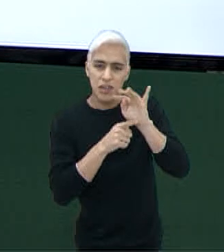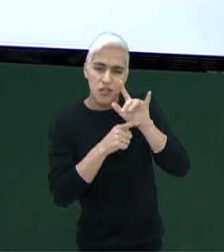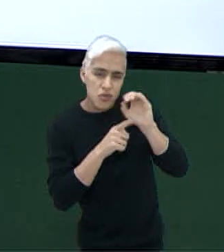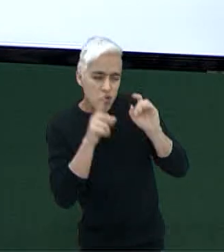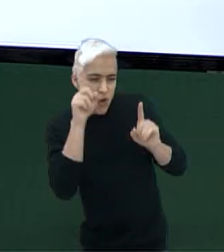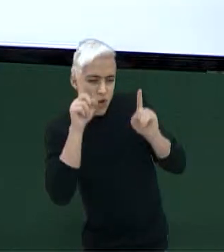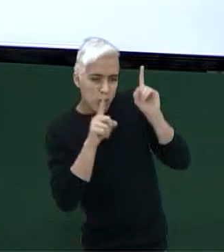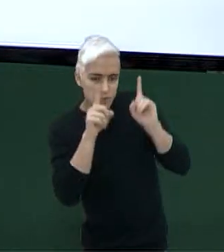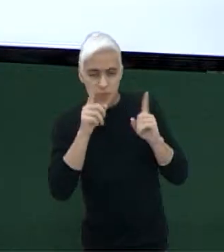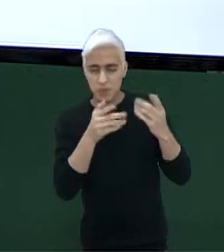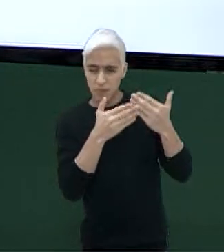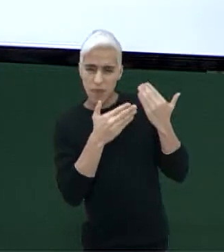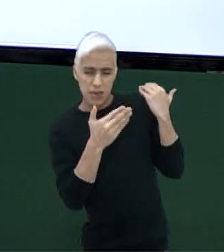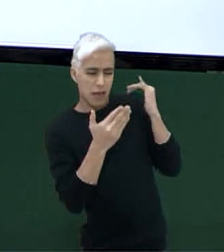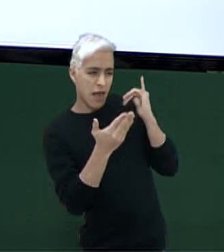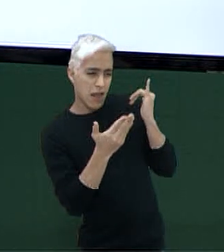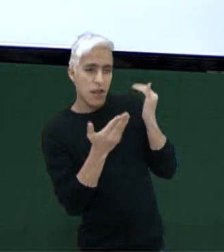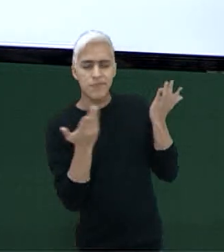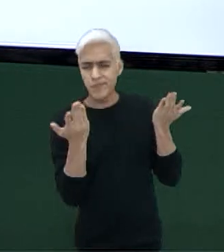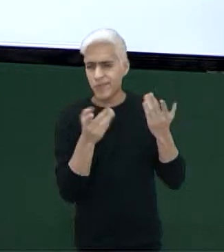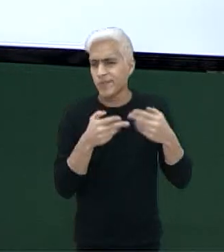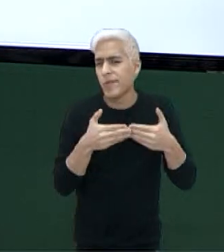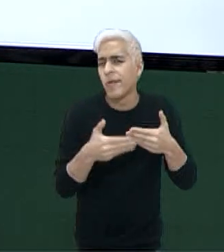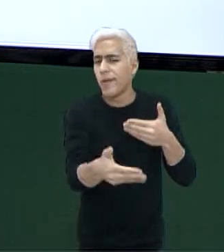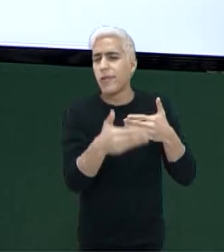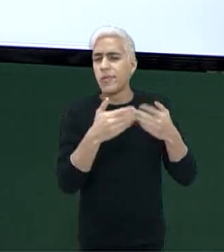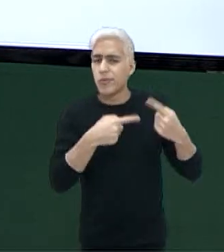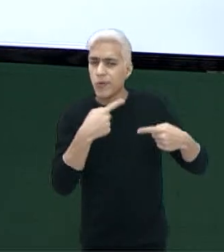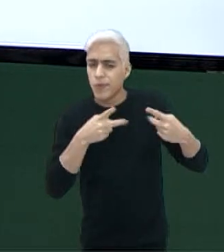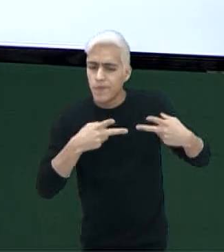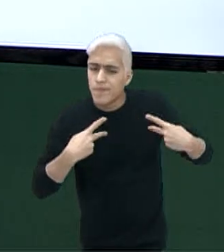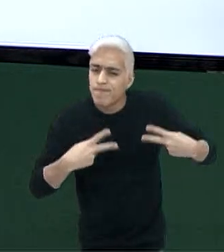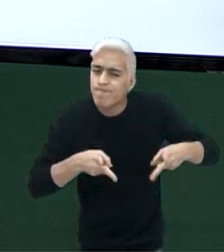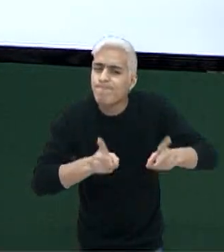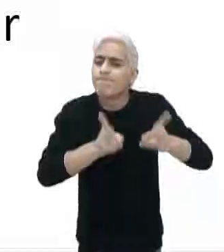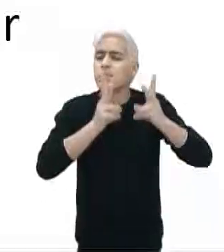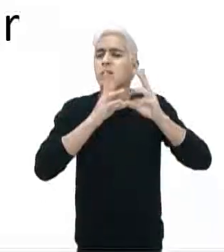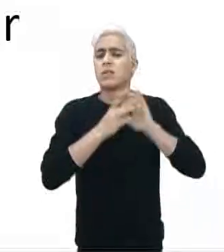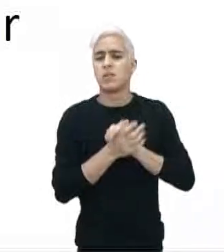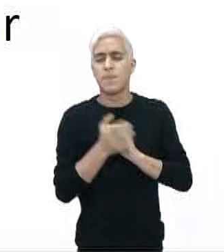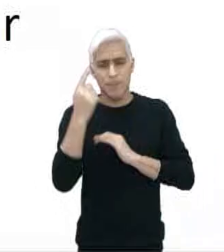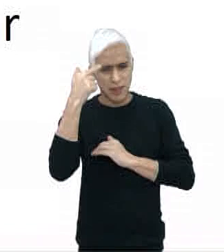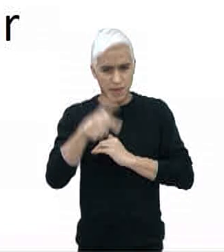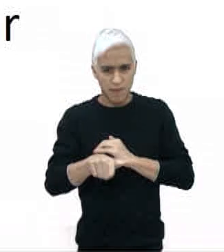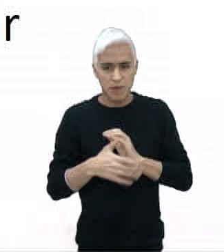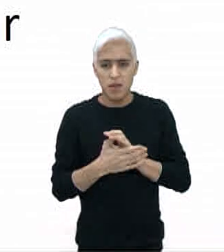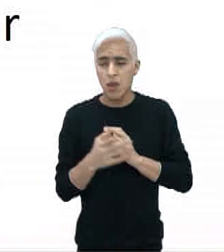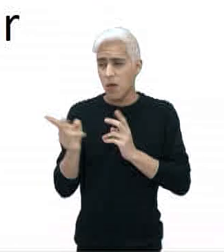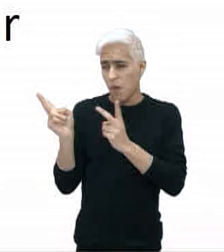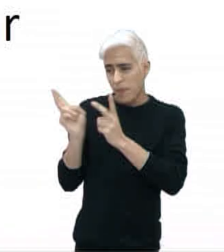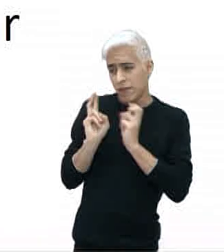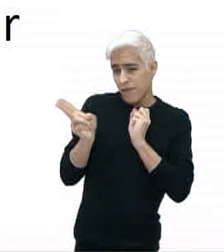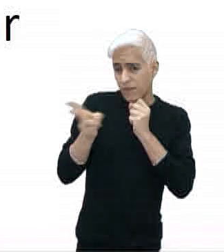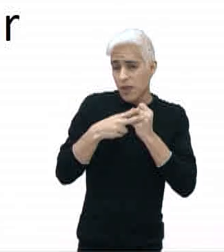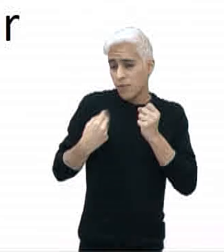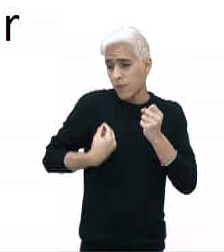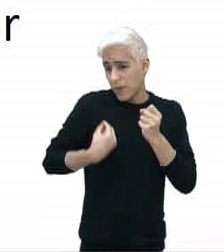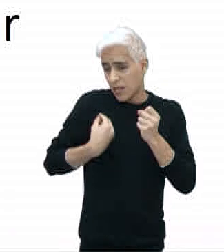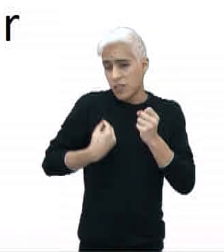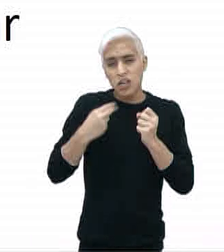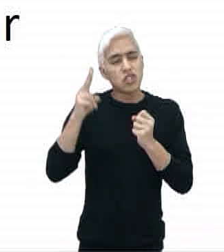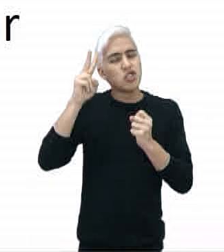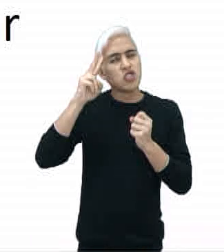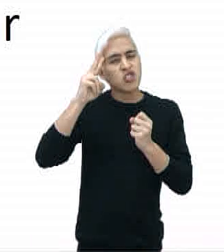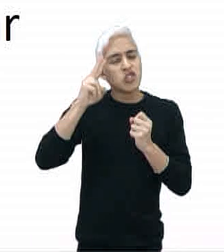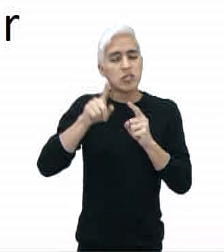na aula passada e a gente vai manter essa discussão, pensar um pouquinho mais. Olha ali, observe os verbos no presente histórico e